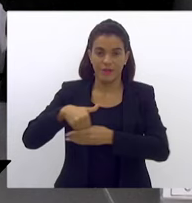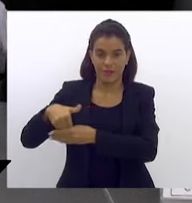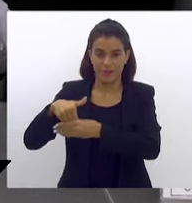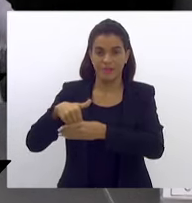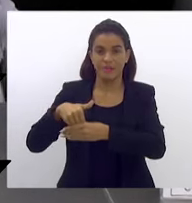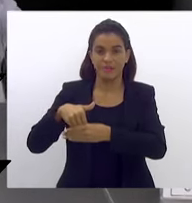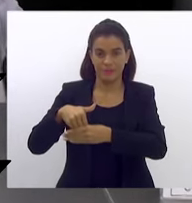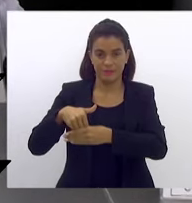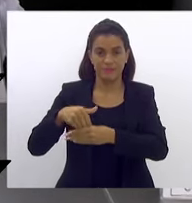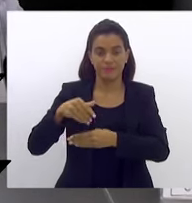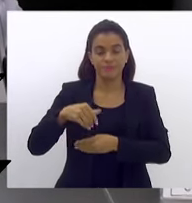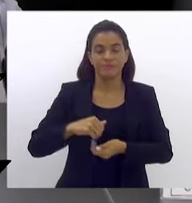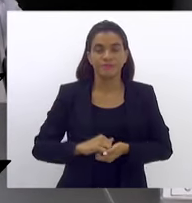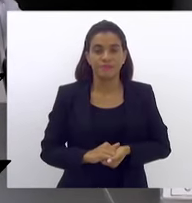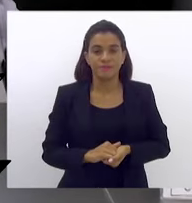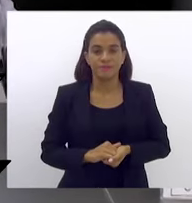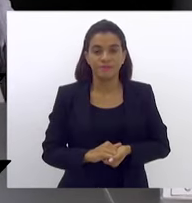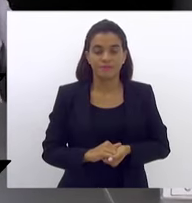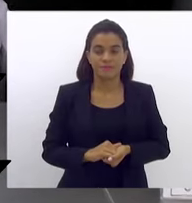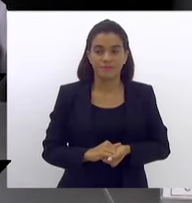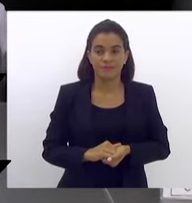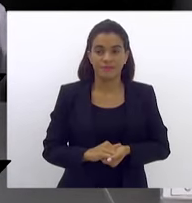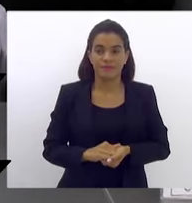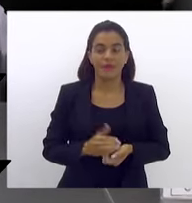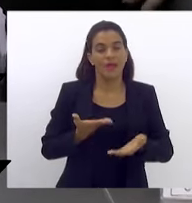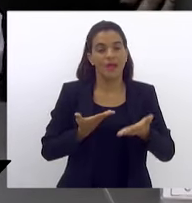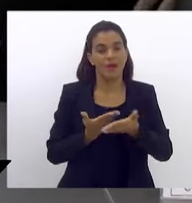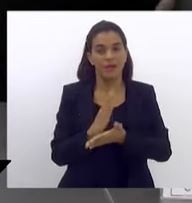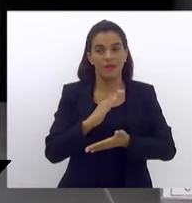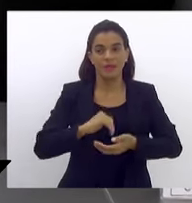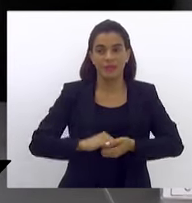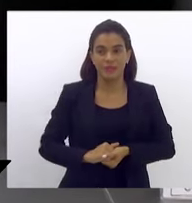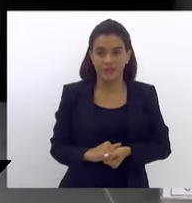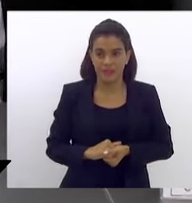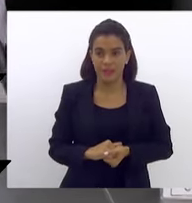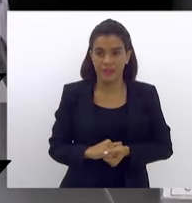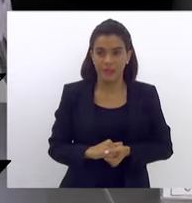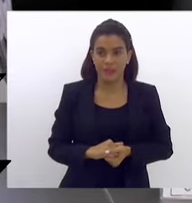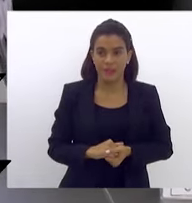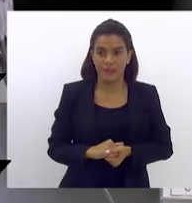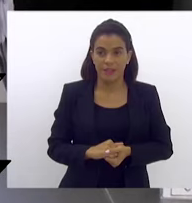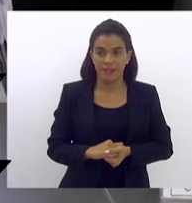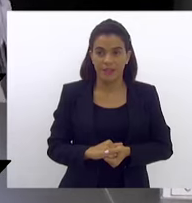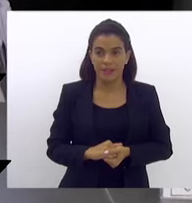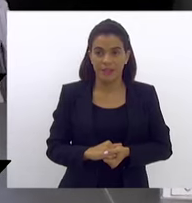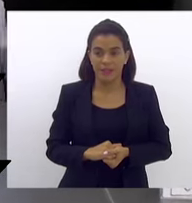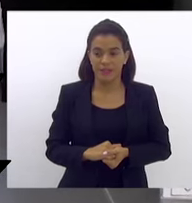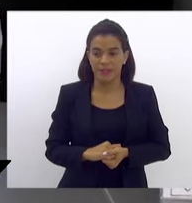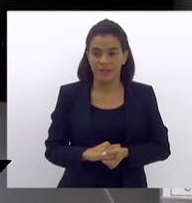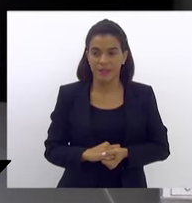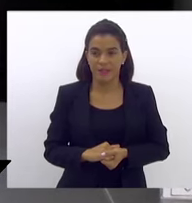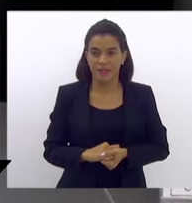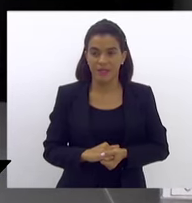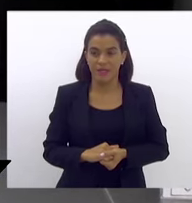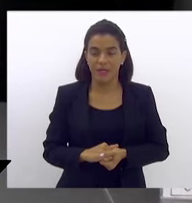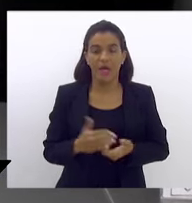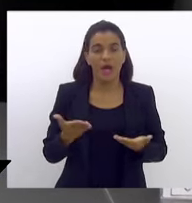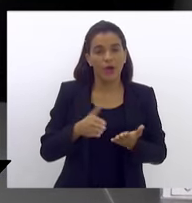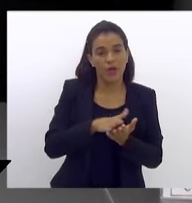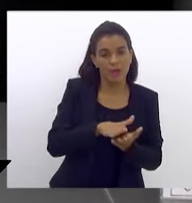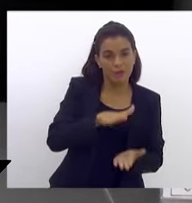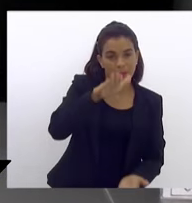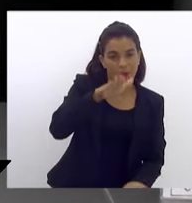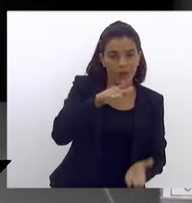votação senhores que aprovam permaneçam Como estão aprovado passo eu vou passar agora ao bloco de